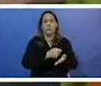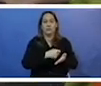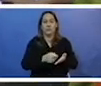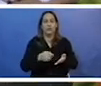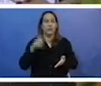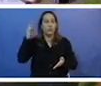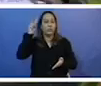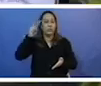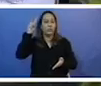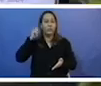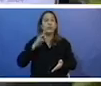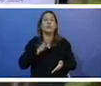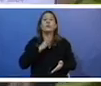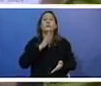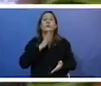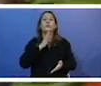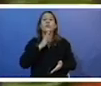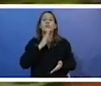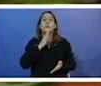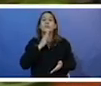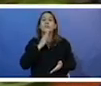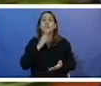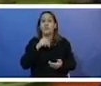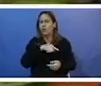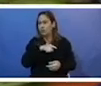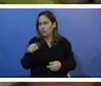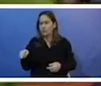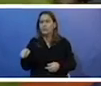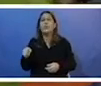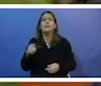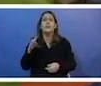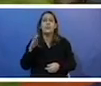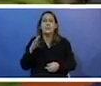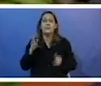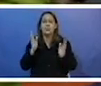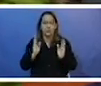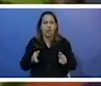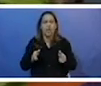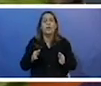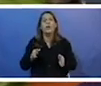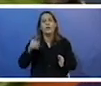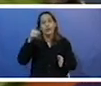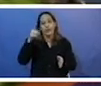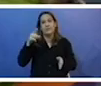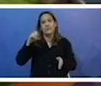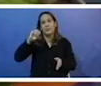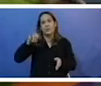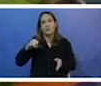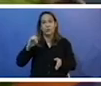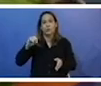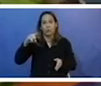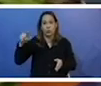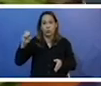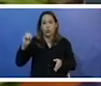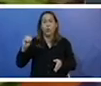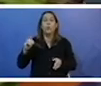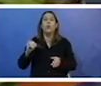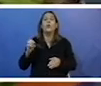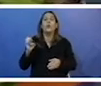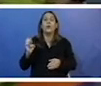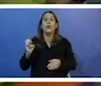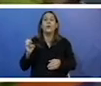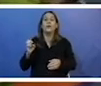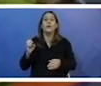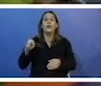é a história recontada nesse livro? Chapeuzinho Vermelho? Claro que não, né? 2 crianças, uma casinha de